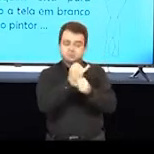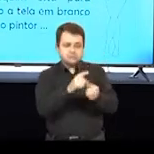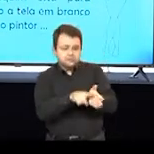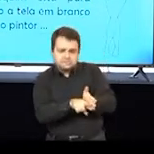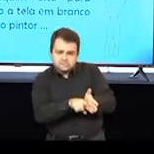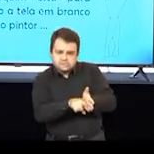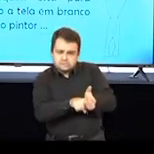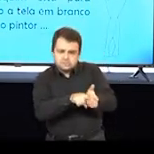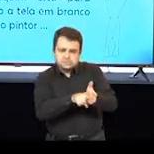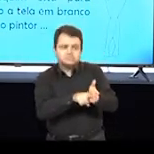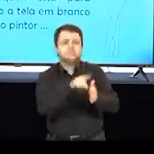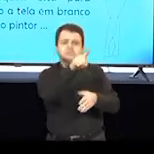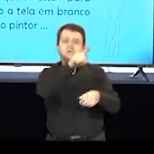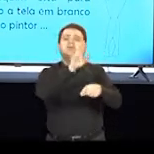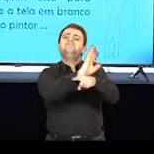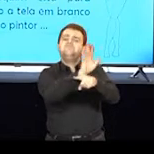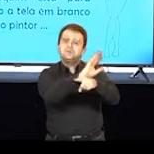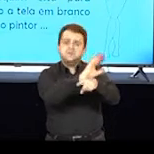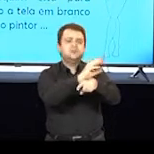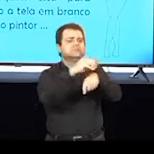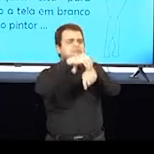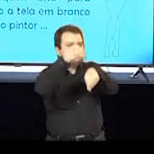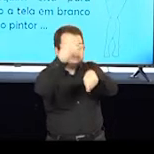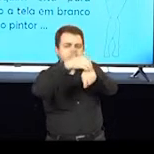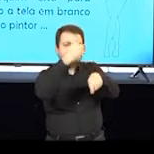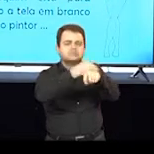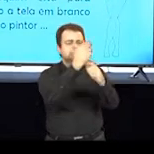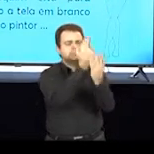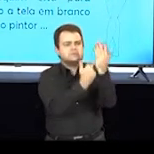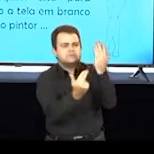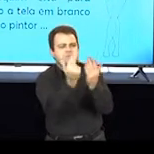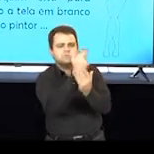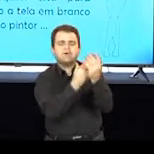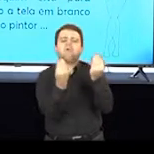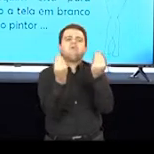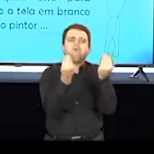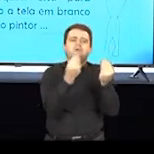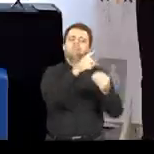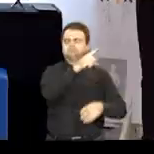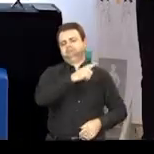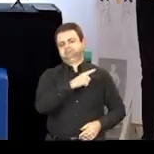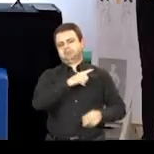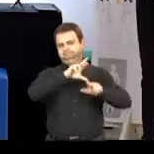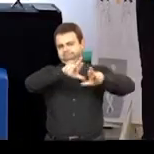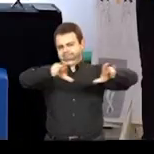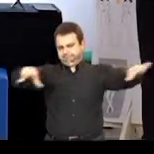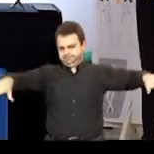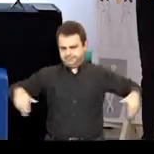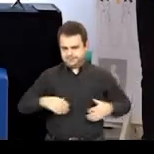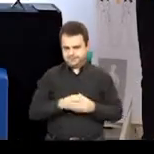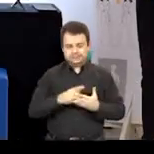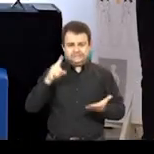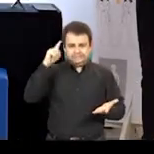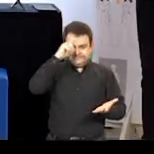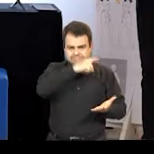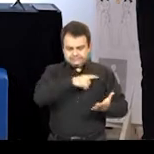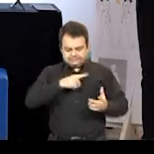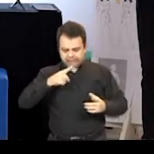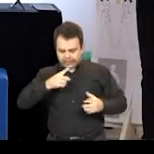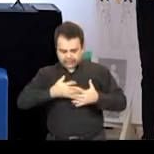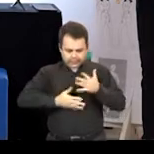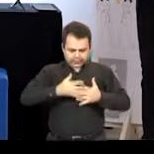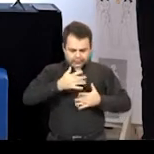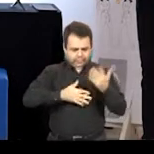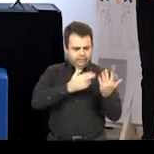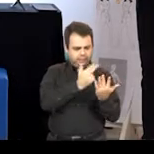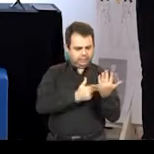em vários tutoriais, ensinando como desenhar um croquis. tá? Se você tem dificuldade para desenhar, não